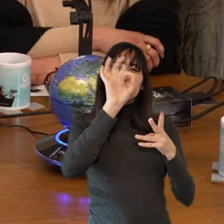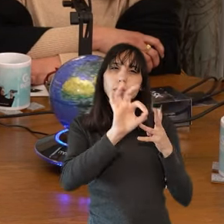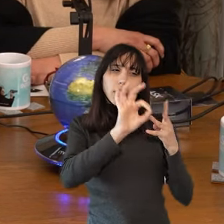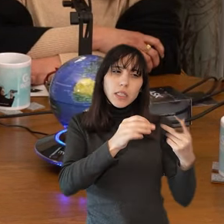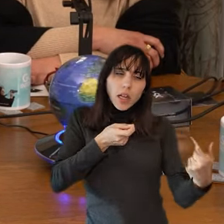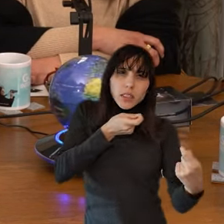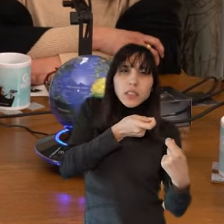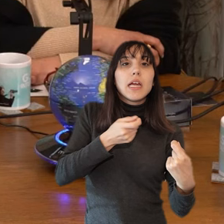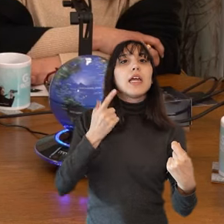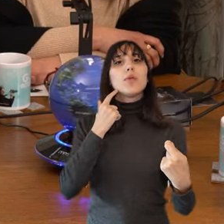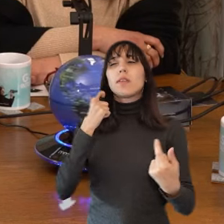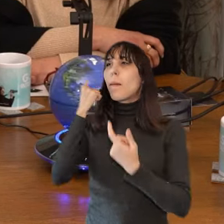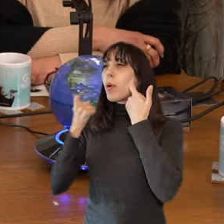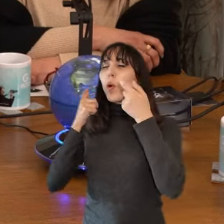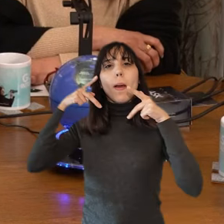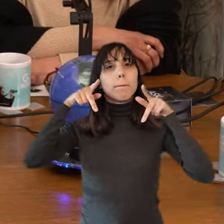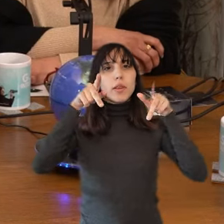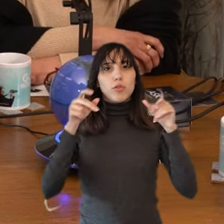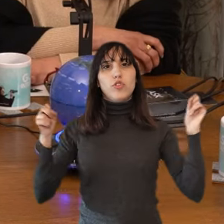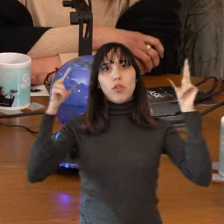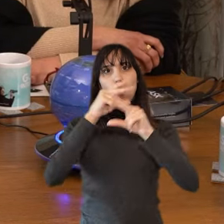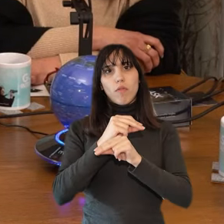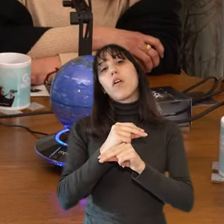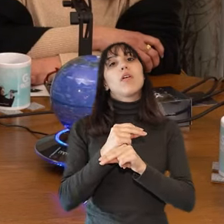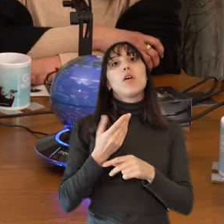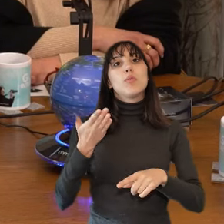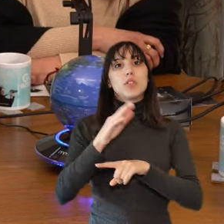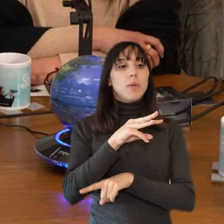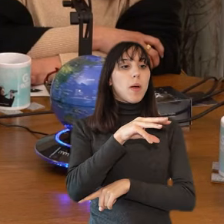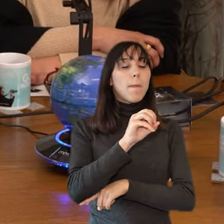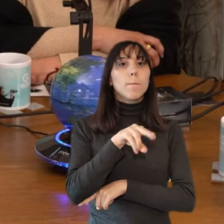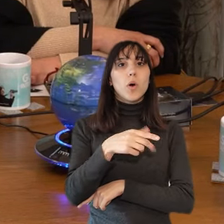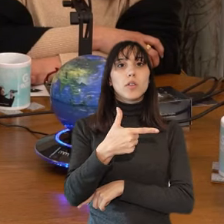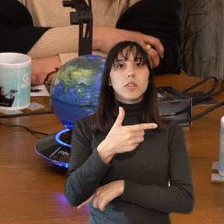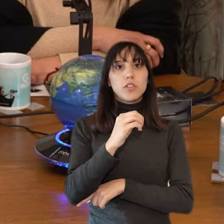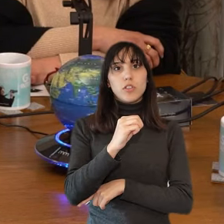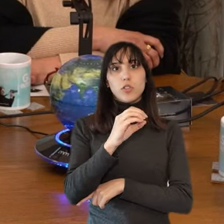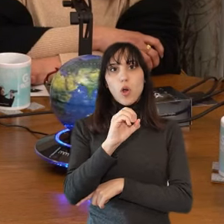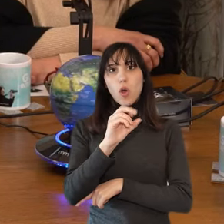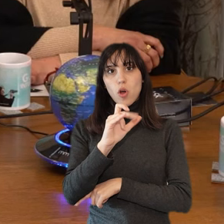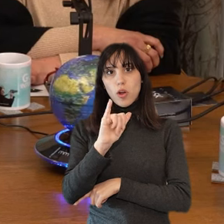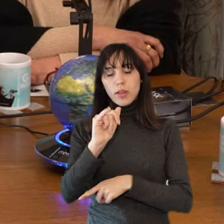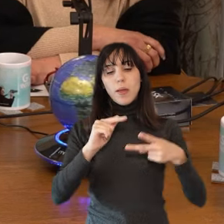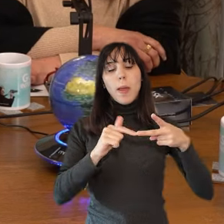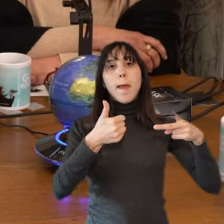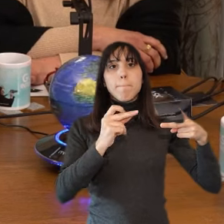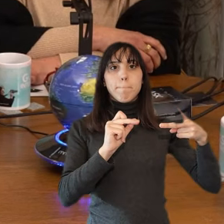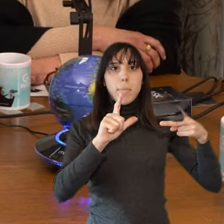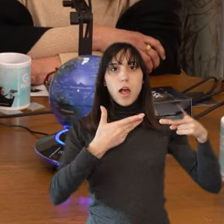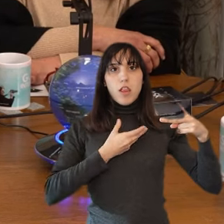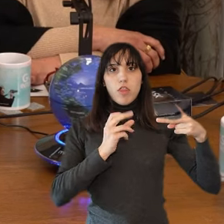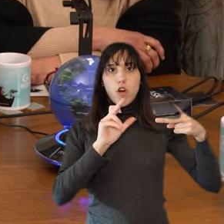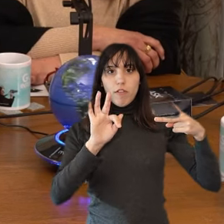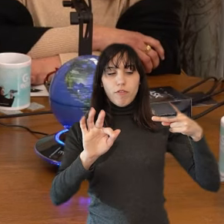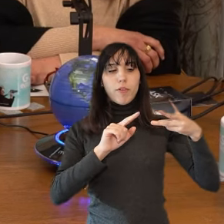de procurar essas pedagogias não é eh desde Montessori não é a pedagogia valdorf e eh